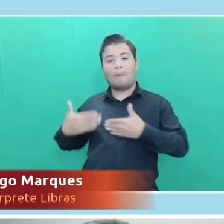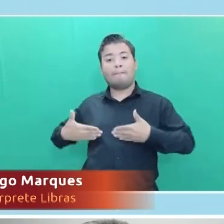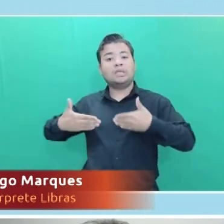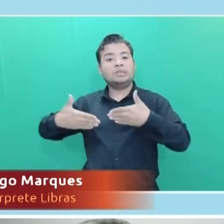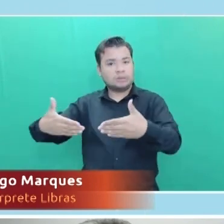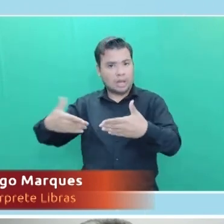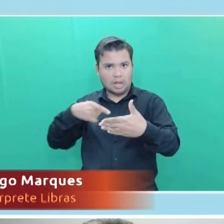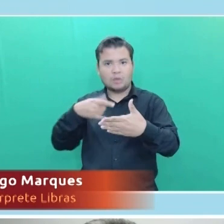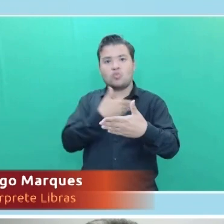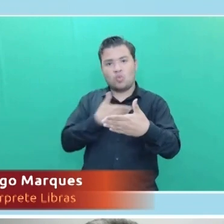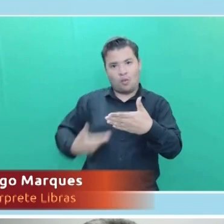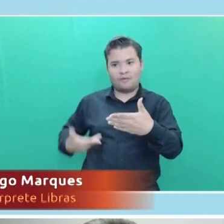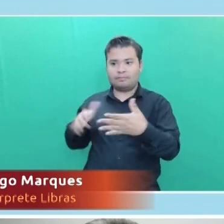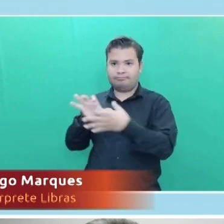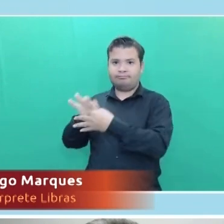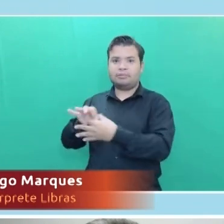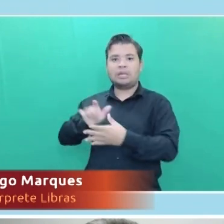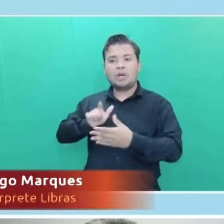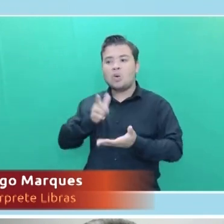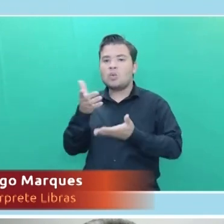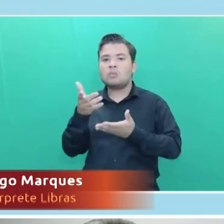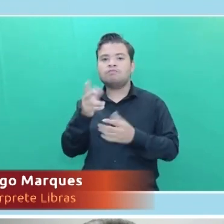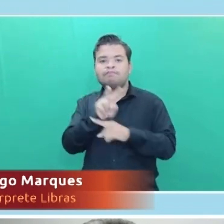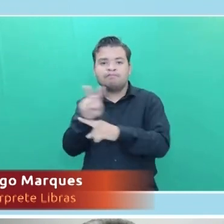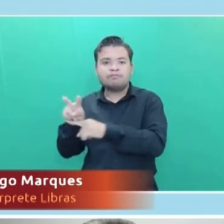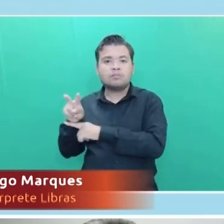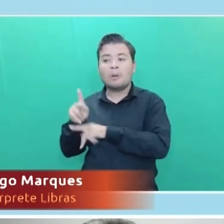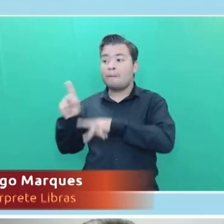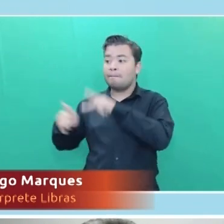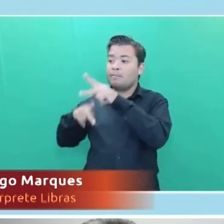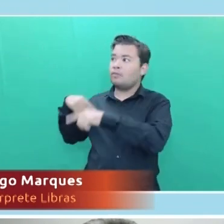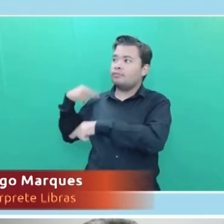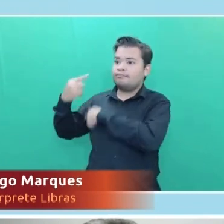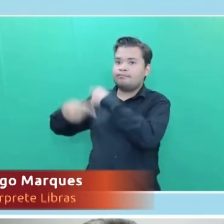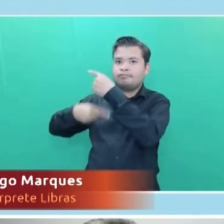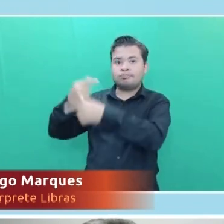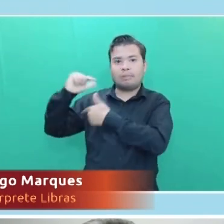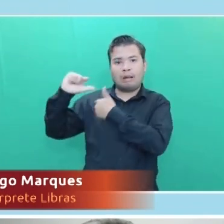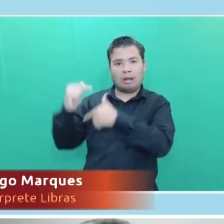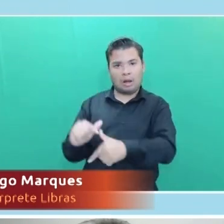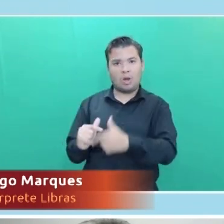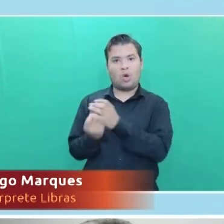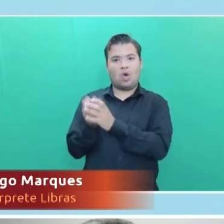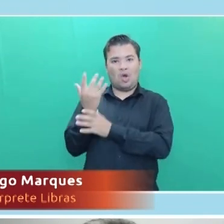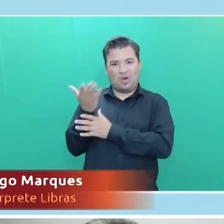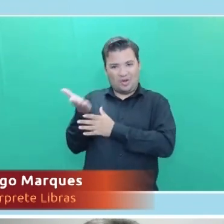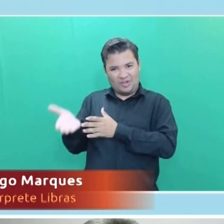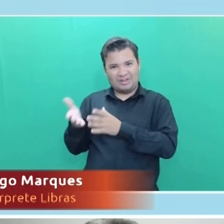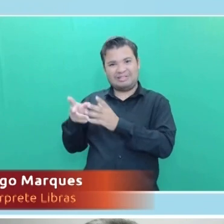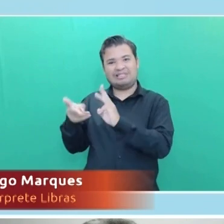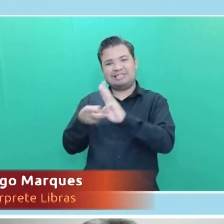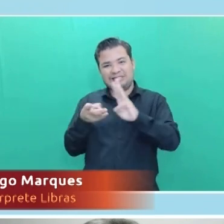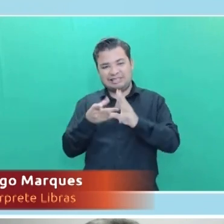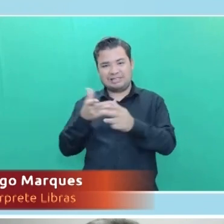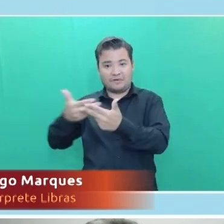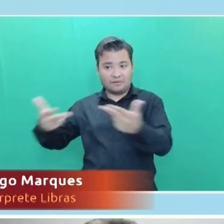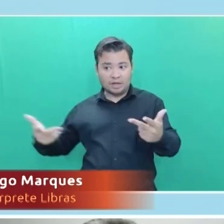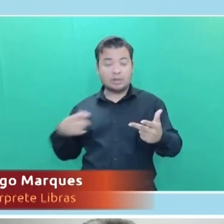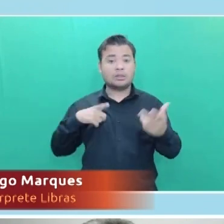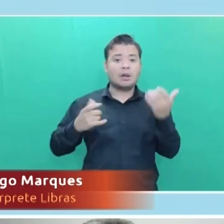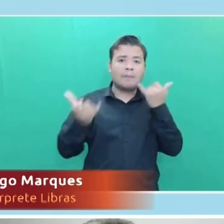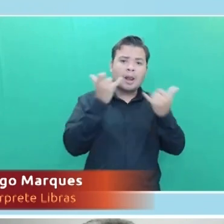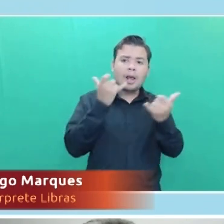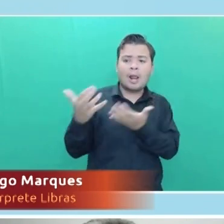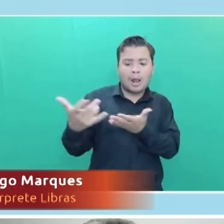Então, esse ministério já começou aí tendo dados bem mais completos com relação à